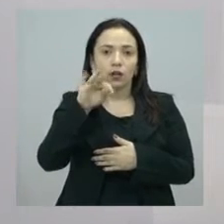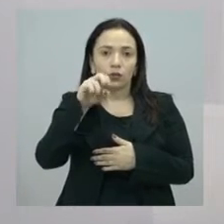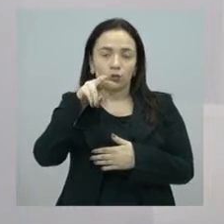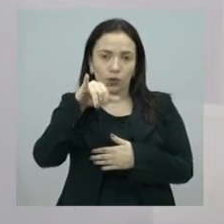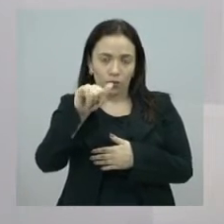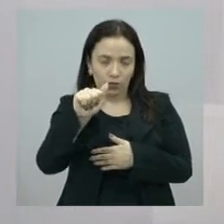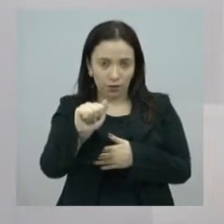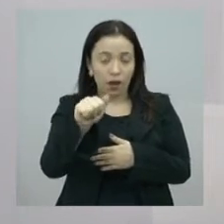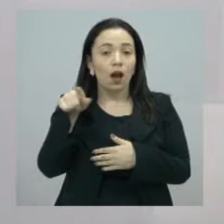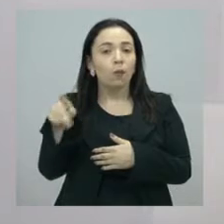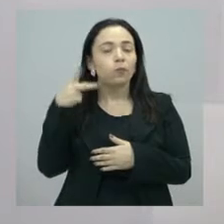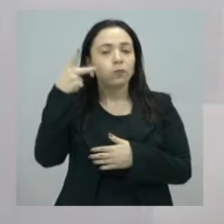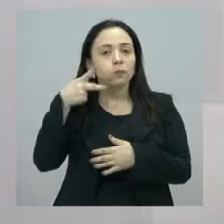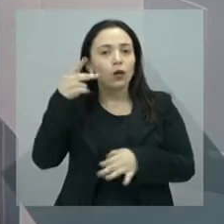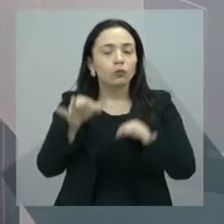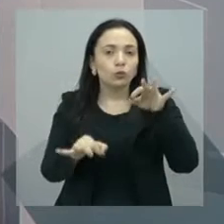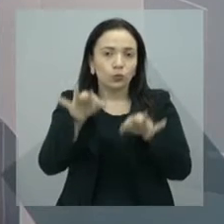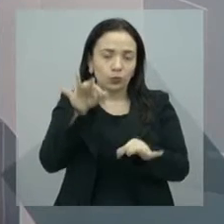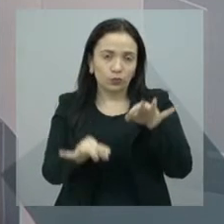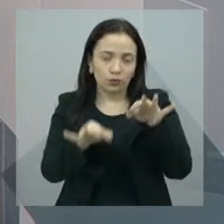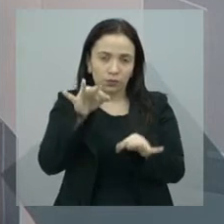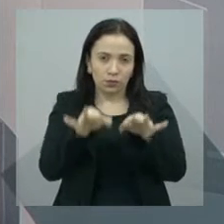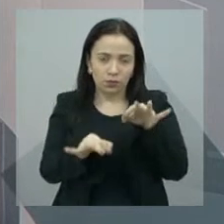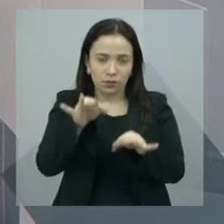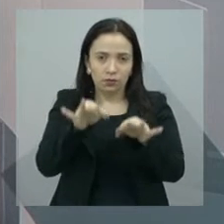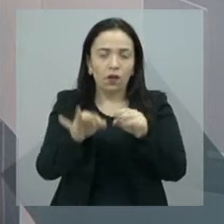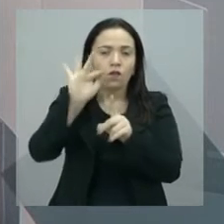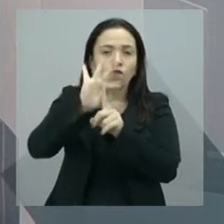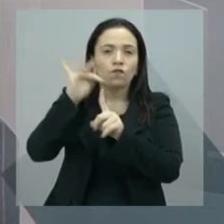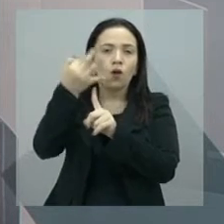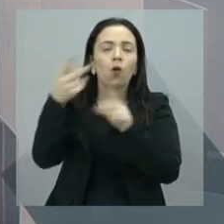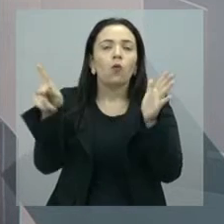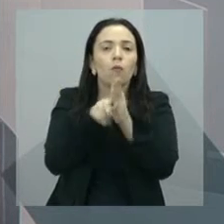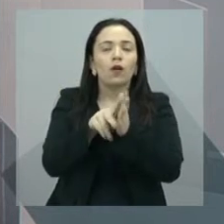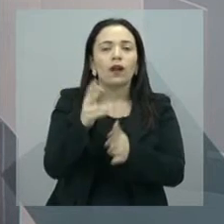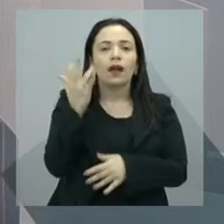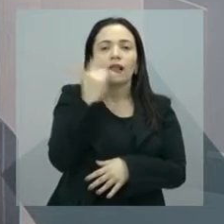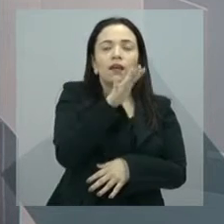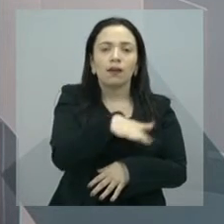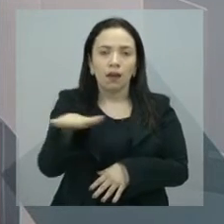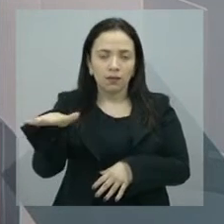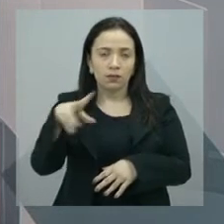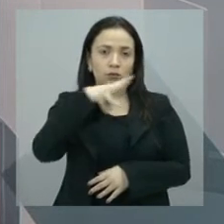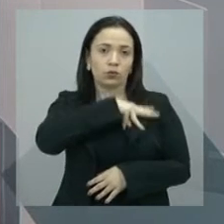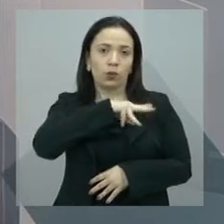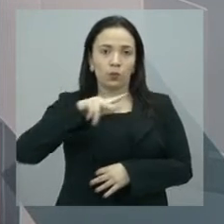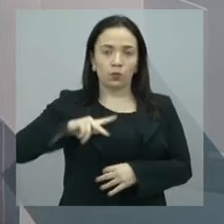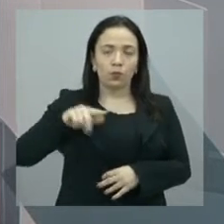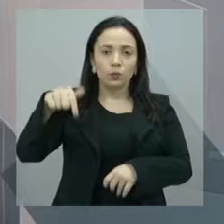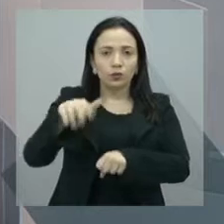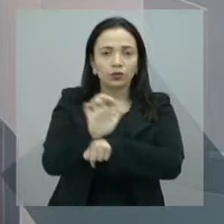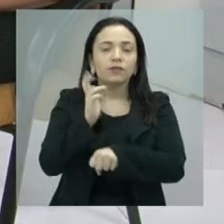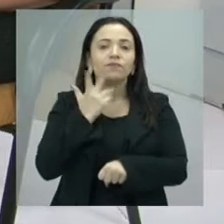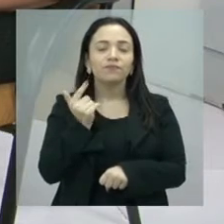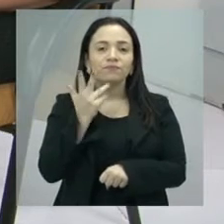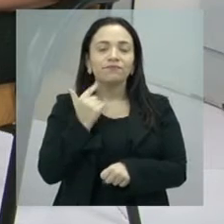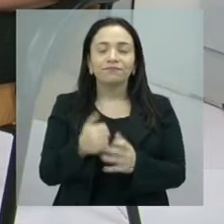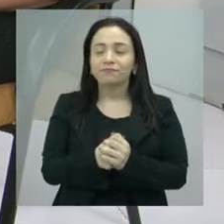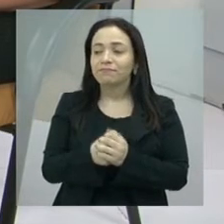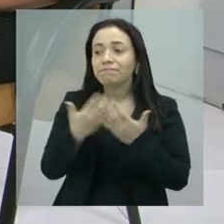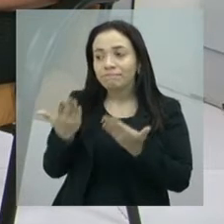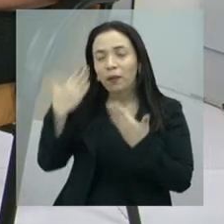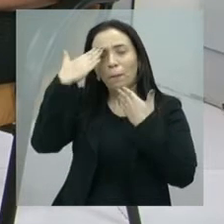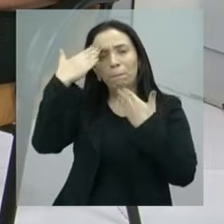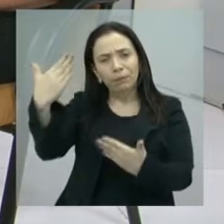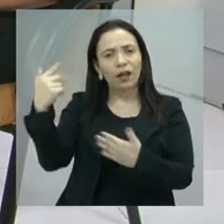Souza, ela que é promotora de justiça da Vara da Infância do Ministério Público Estadual do Ceará. Doutora Antônia,